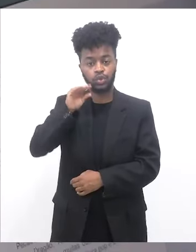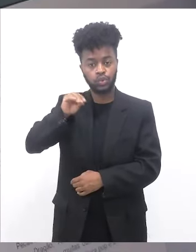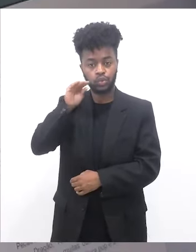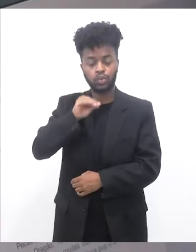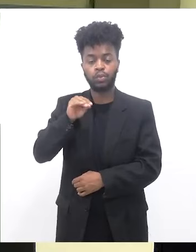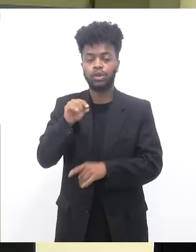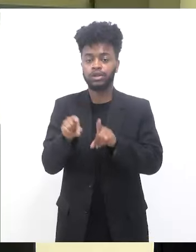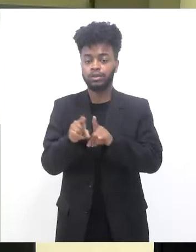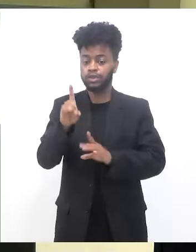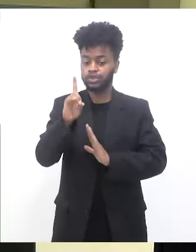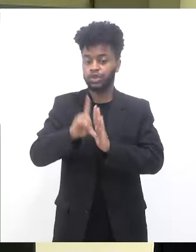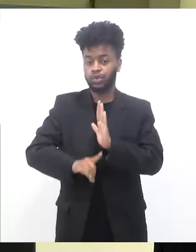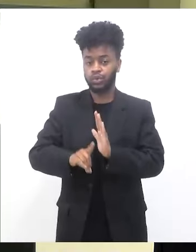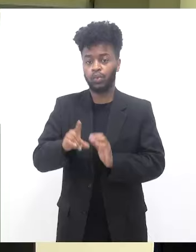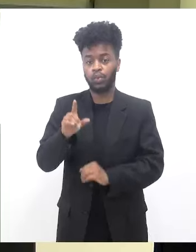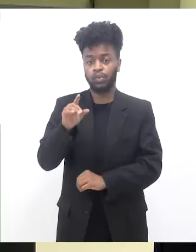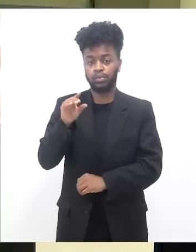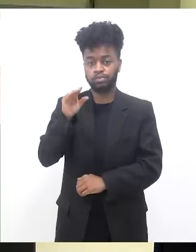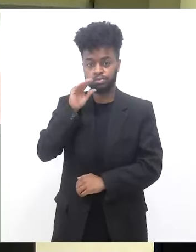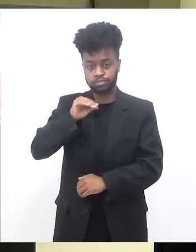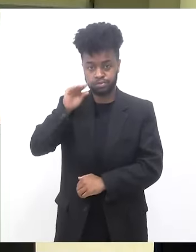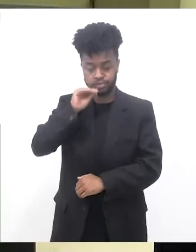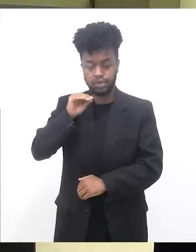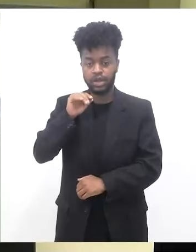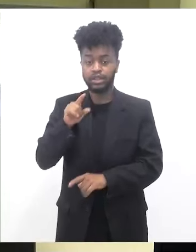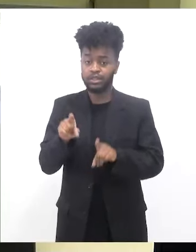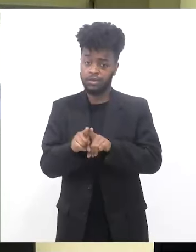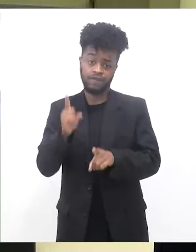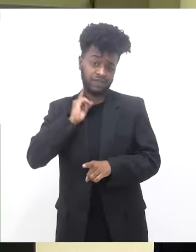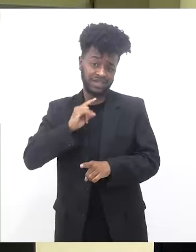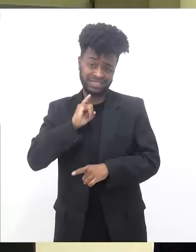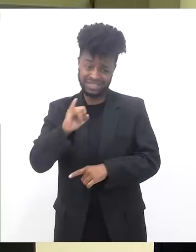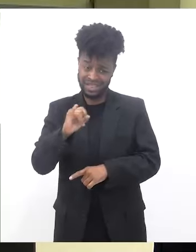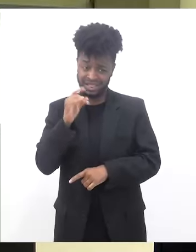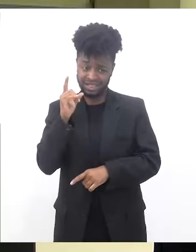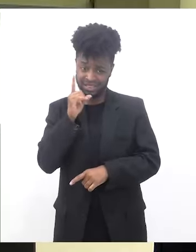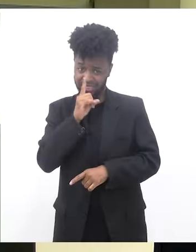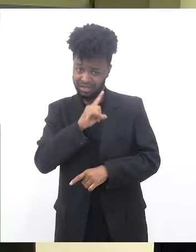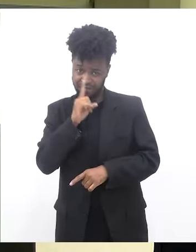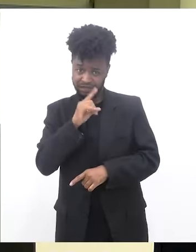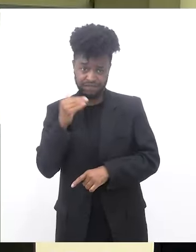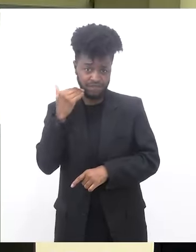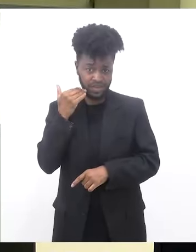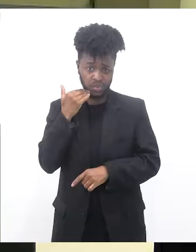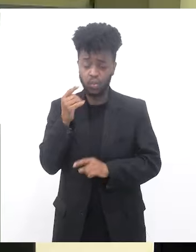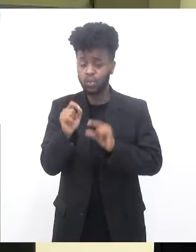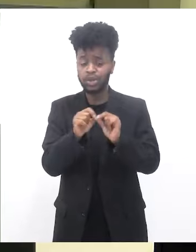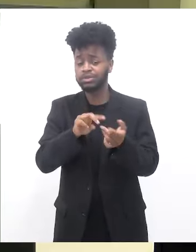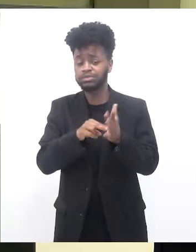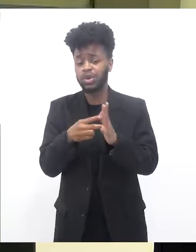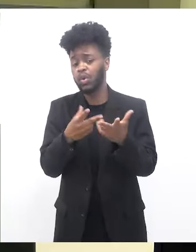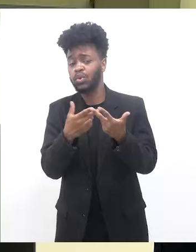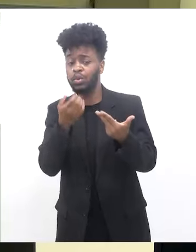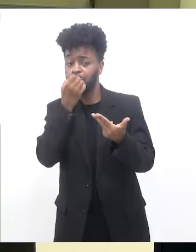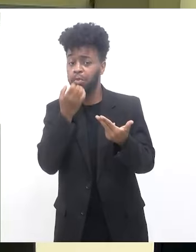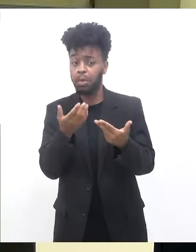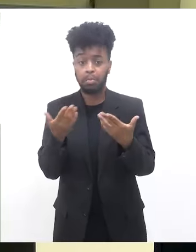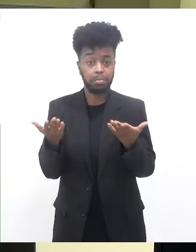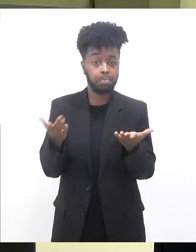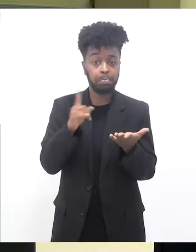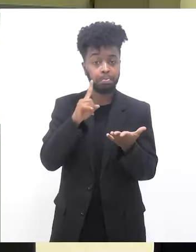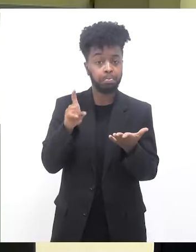de dublagem, flamenguista, se isso é defeito, que é virtude, então, não é?